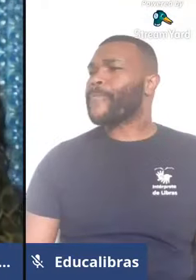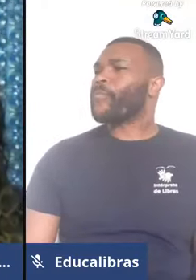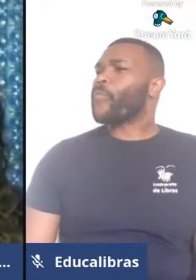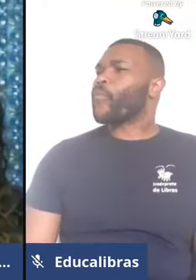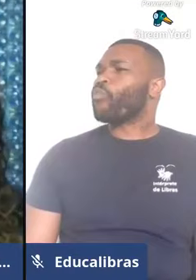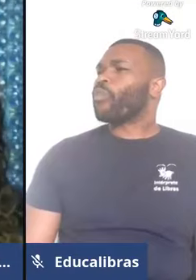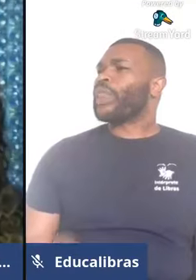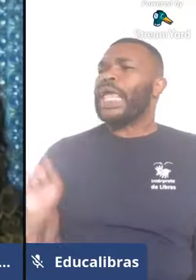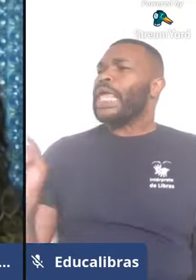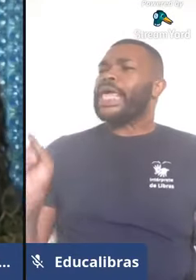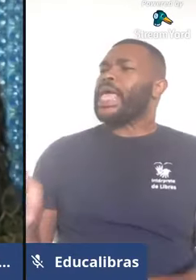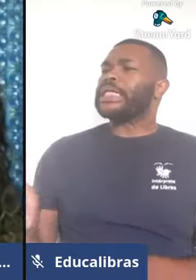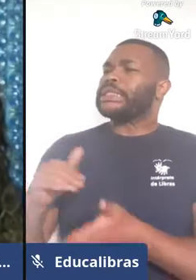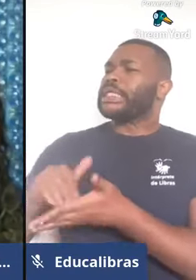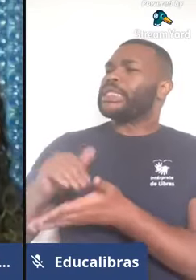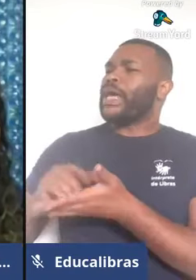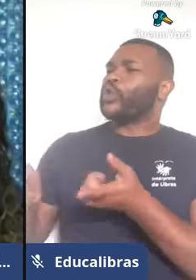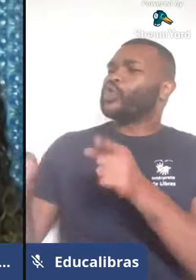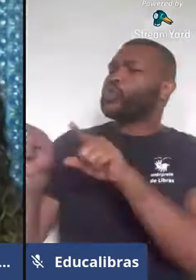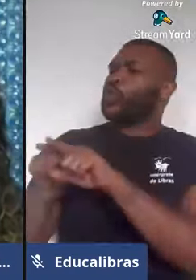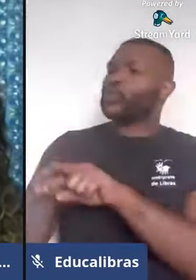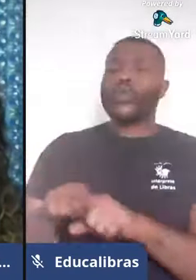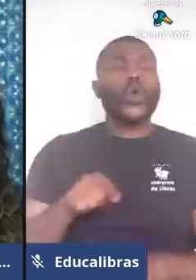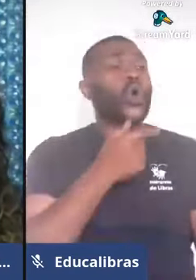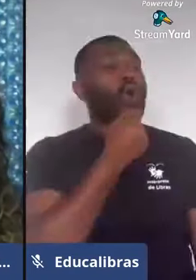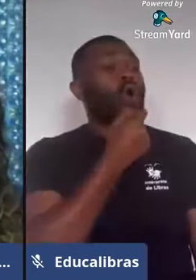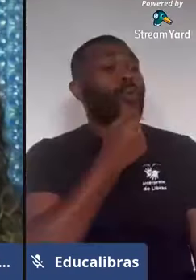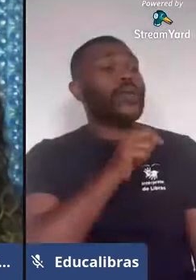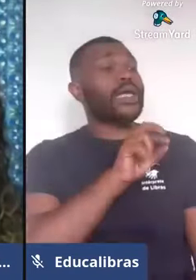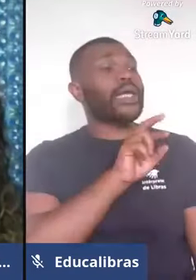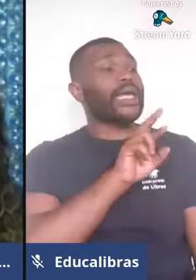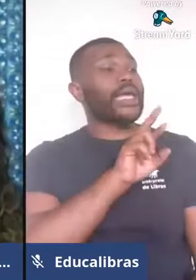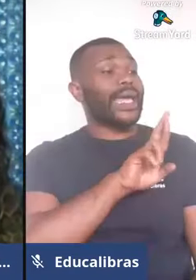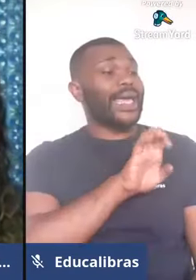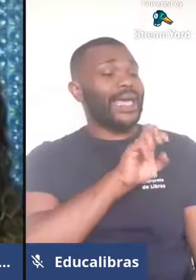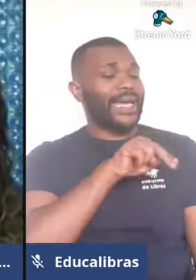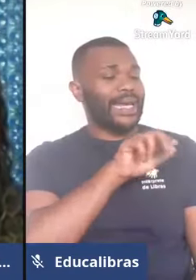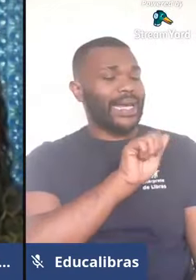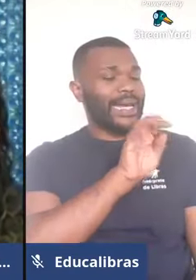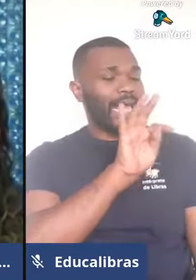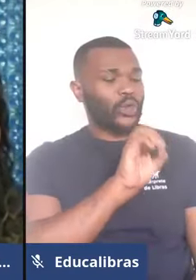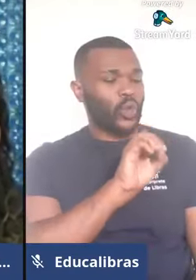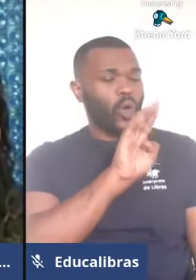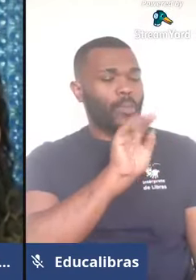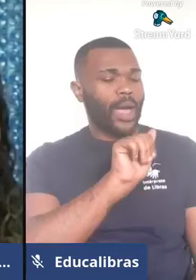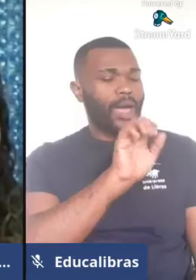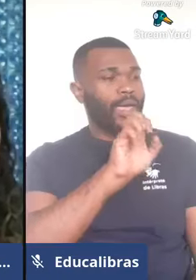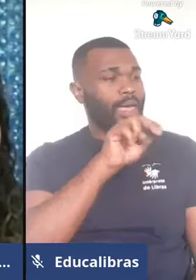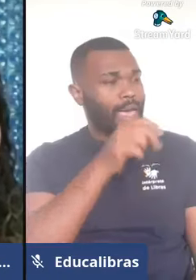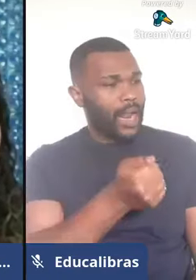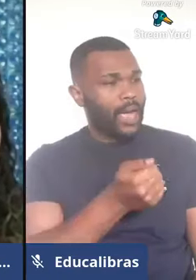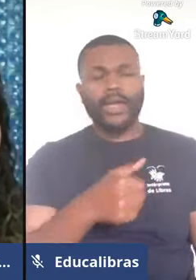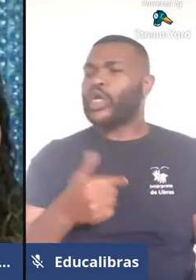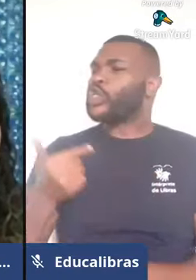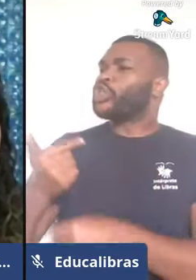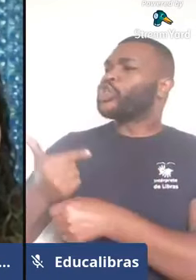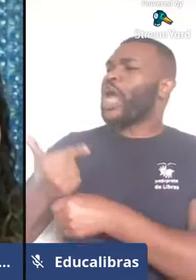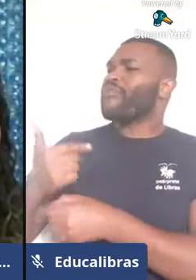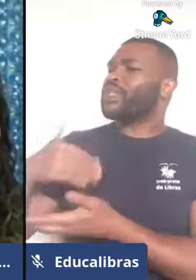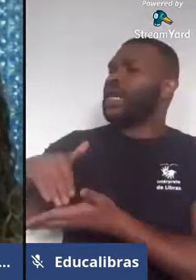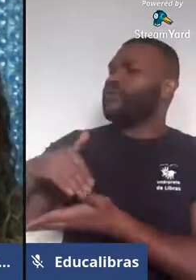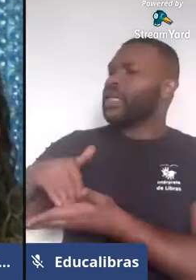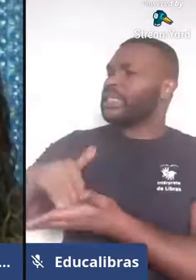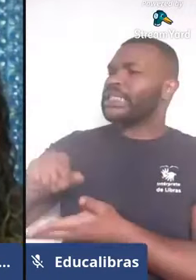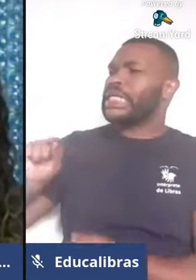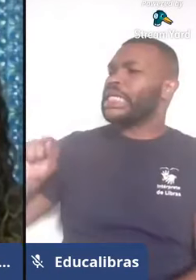quem era? Era o Renato Baena, doutor Renato Baena. Isso. E o chefe de gabinete, o